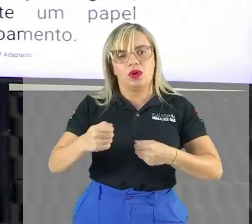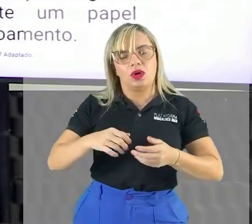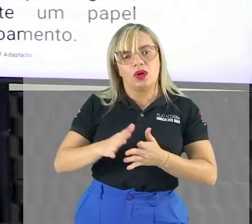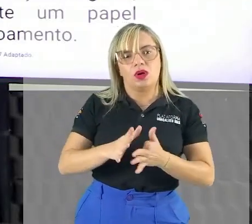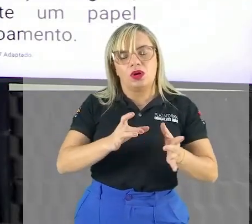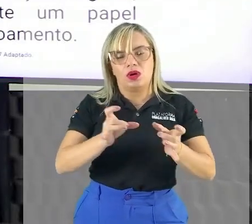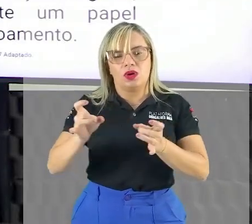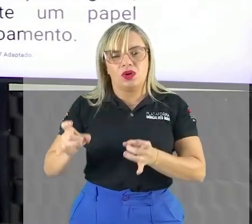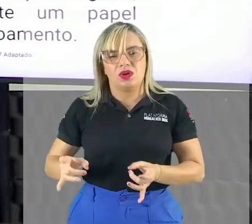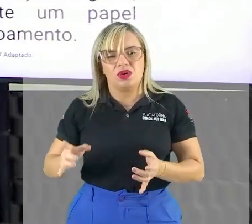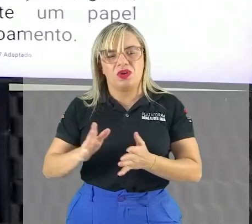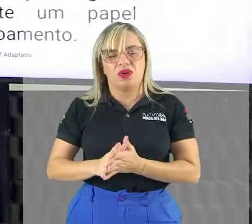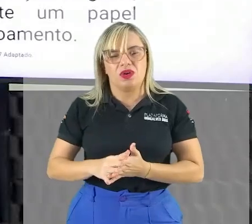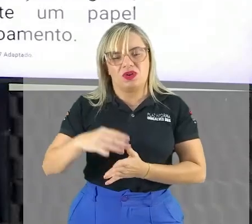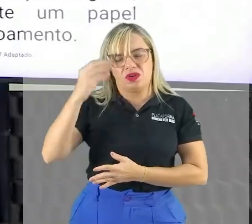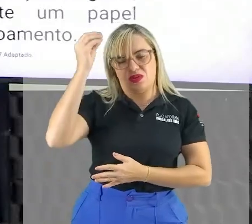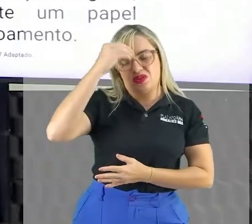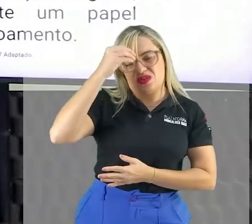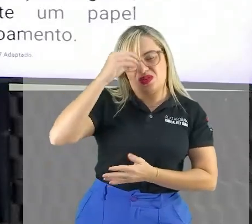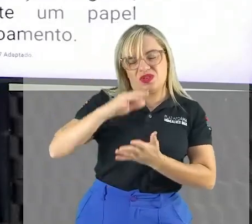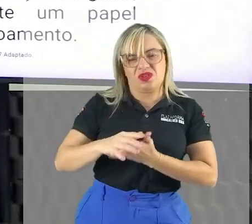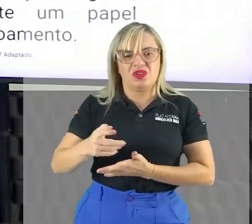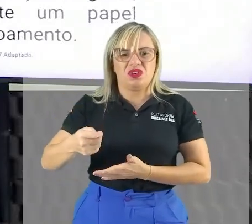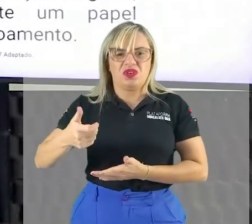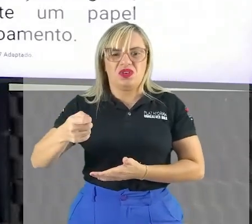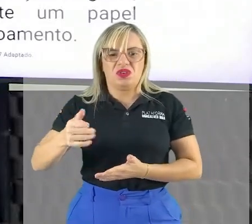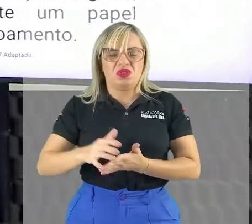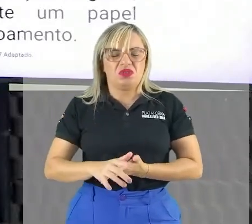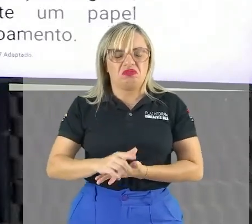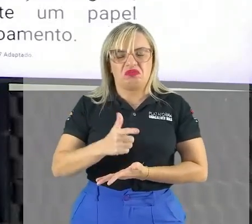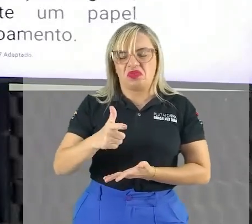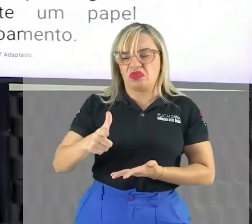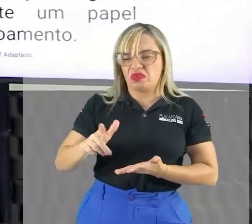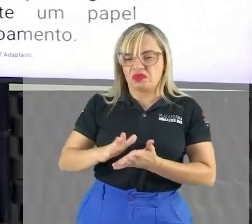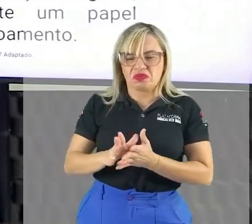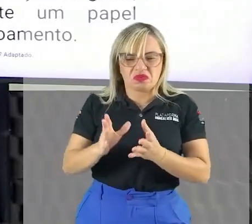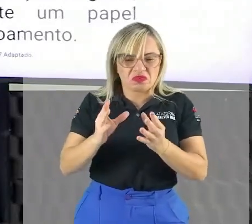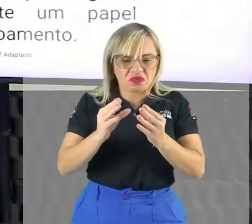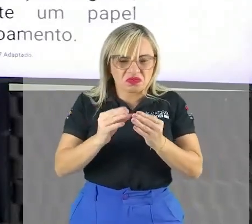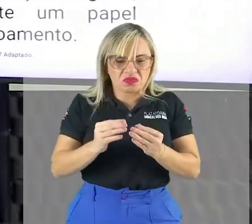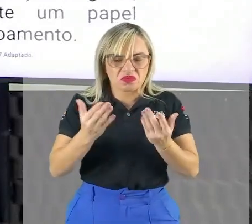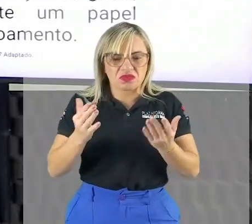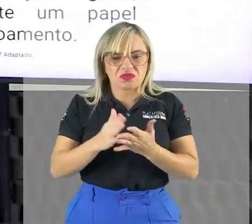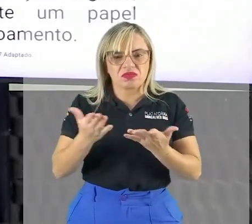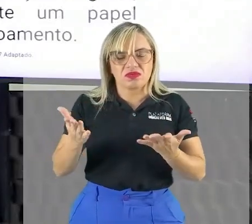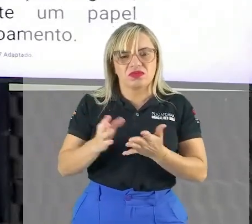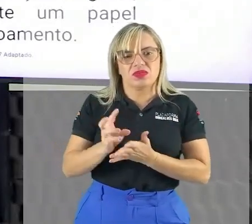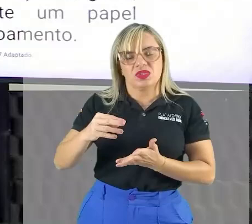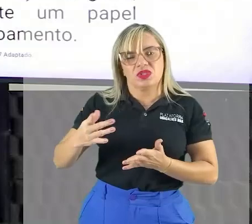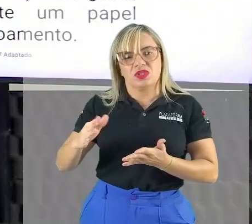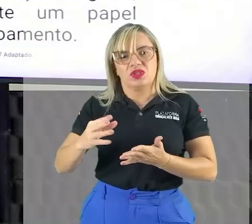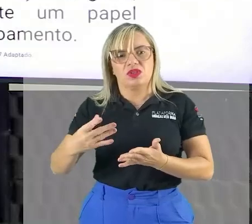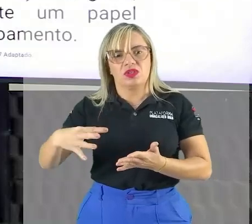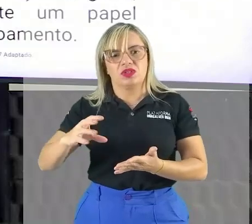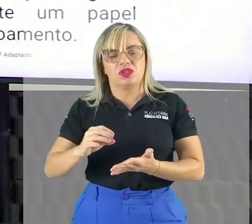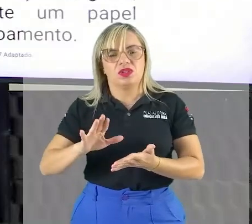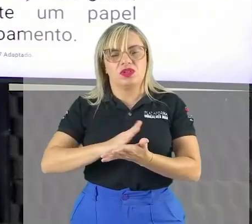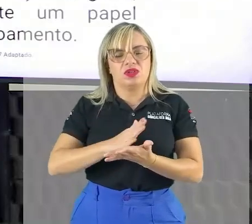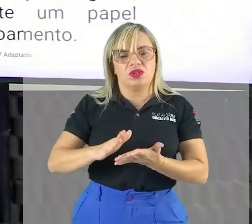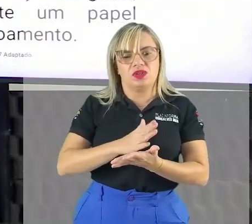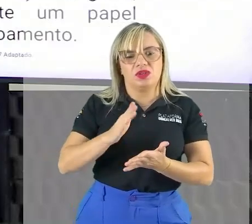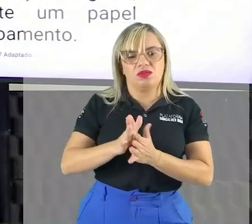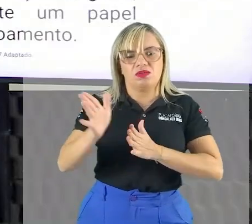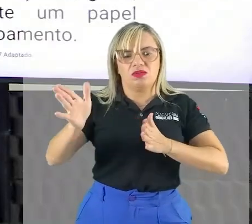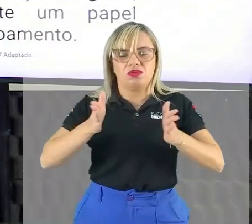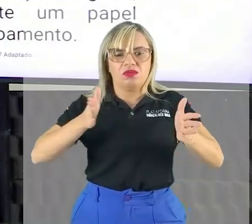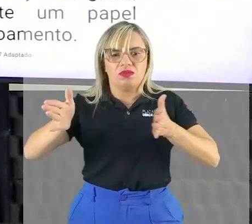A circulação de moedas quase não existe. Alguns até vão trazer que era monetário. Mas, enfim, esse era um